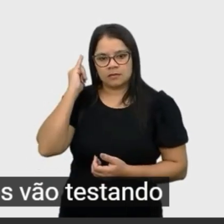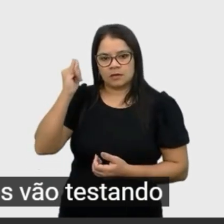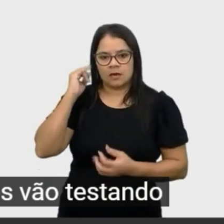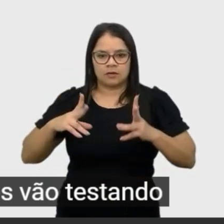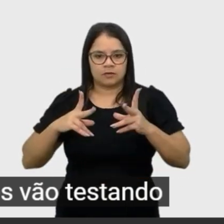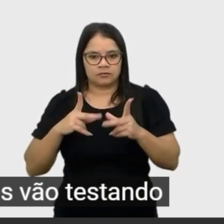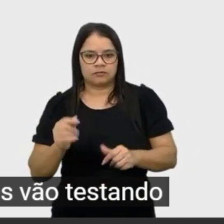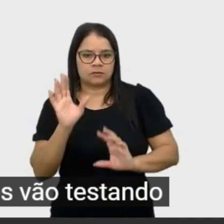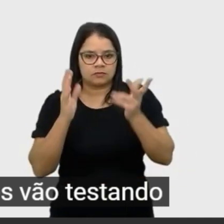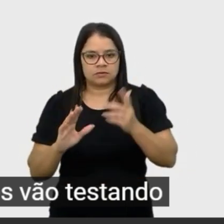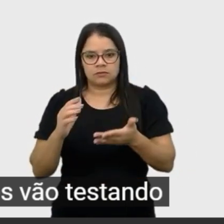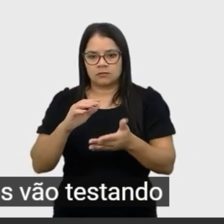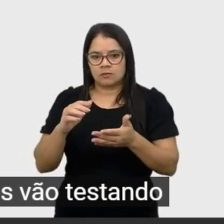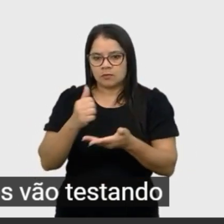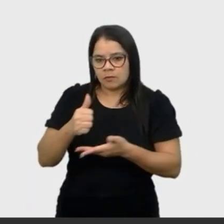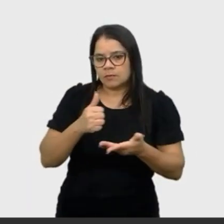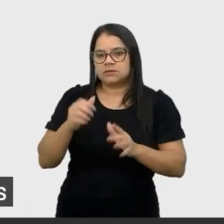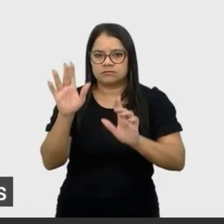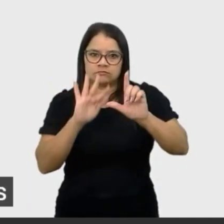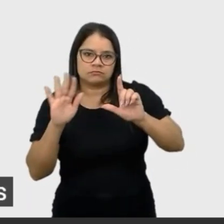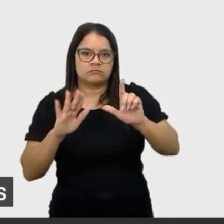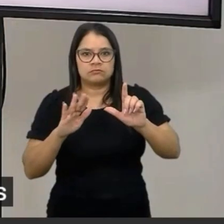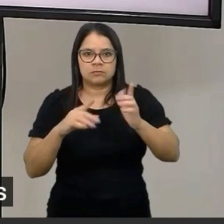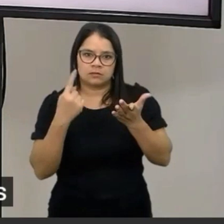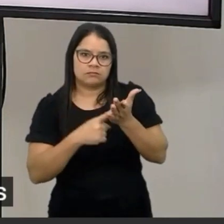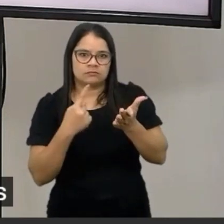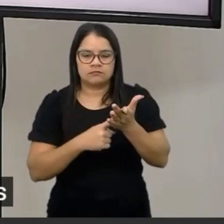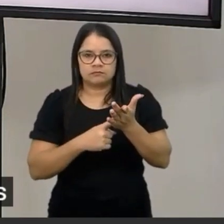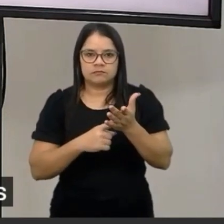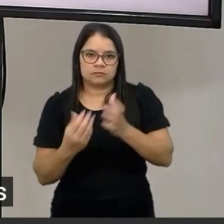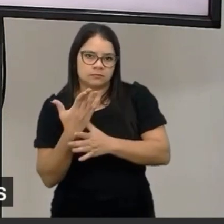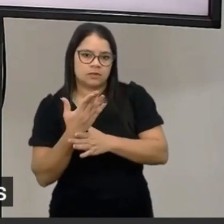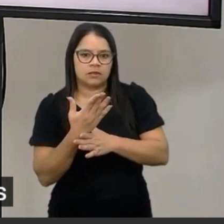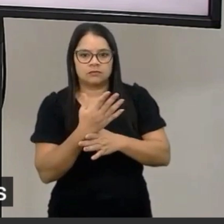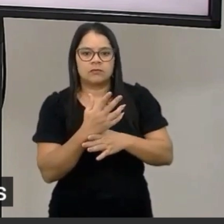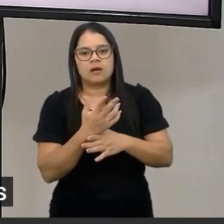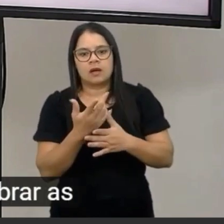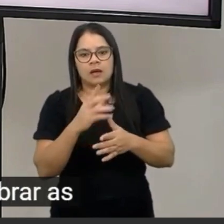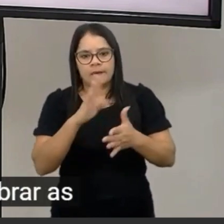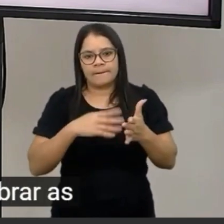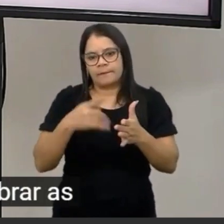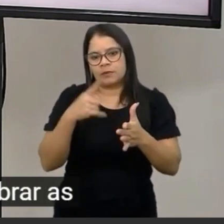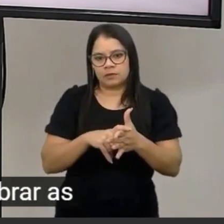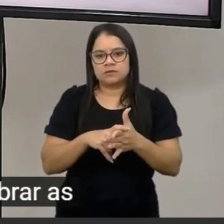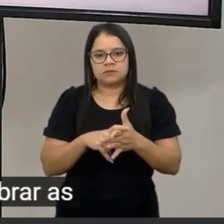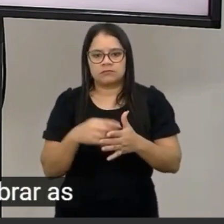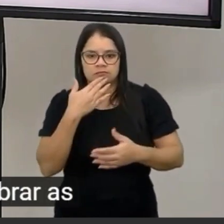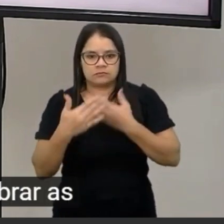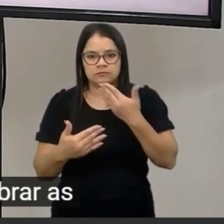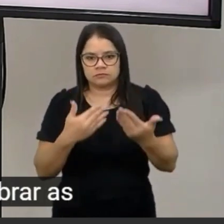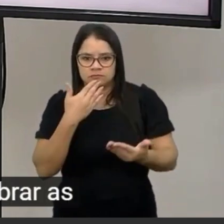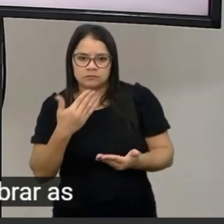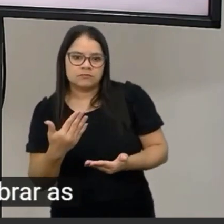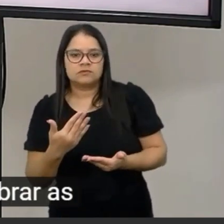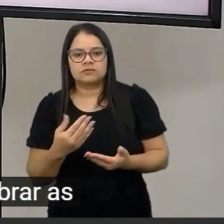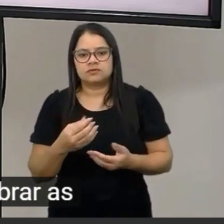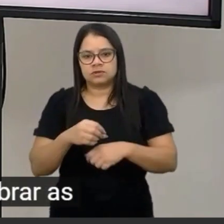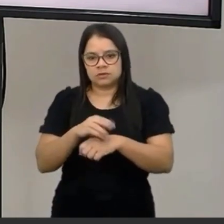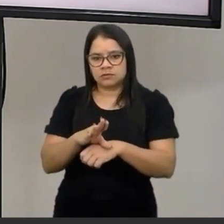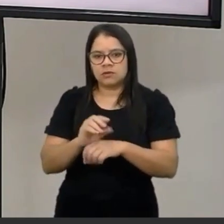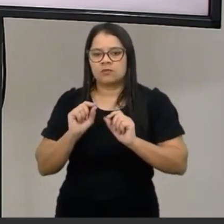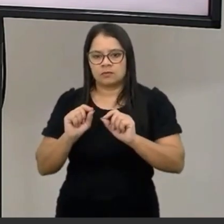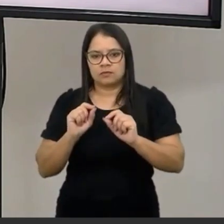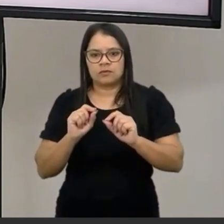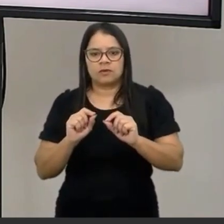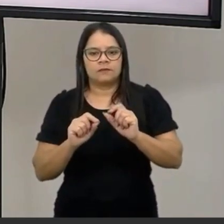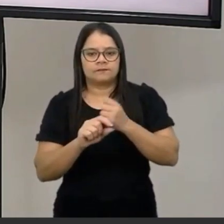que está acontecendo com base na imagem, na hora que eles vão testando e fazendo essa programação. E sugira monitores de segurança em cada grupo, um responsável